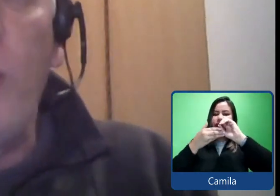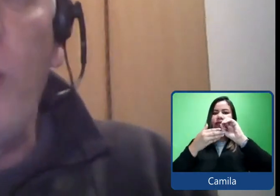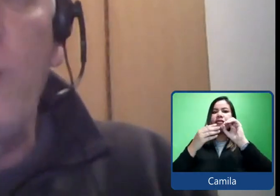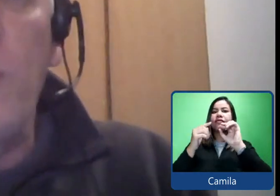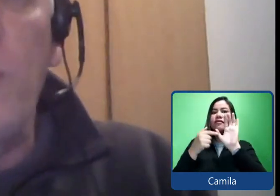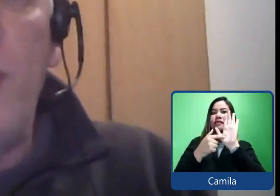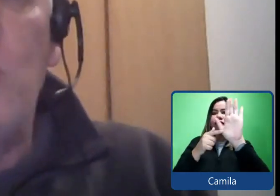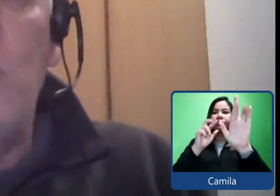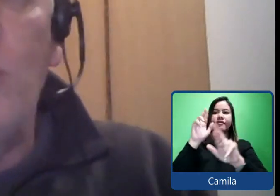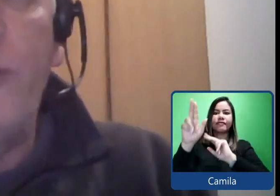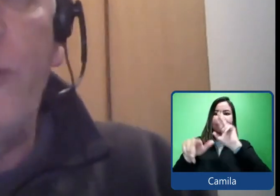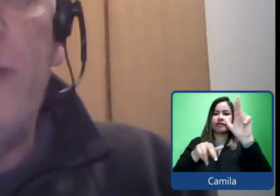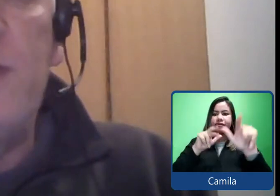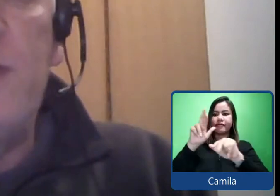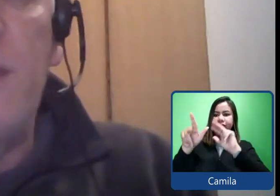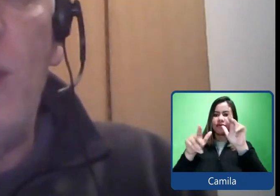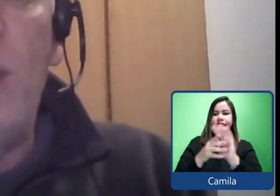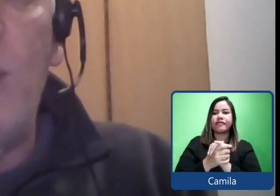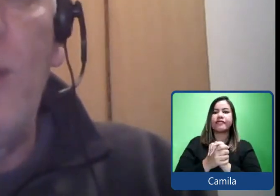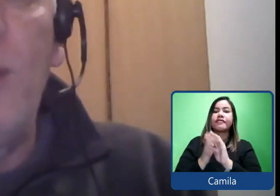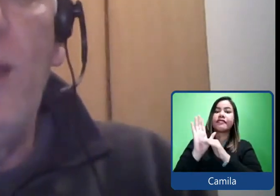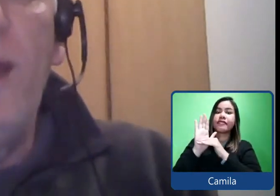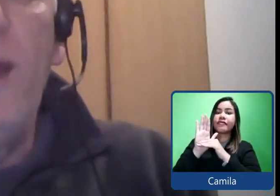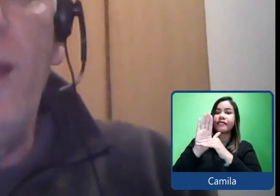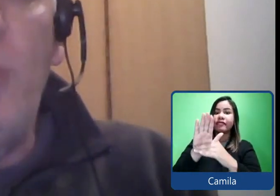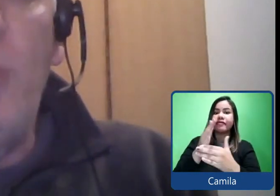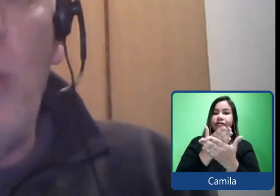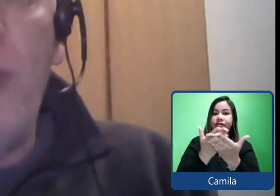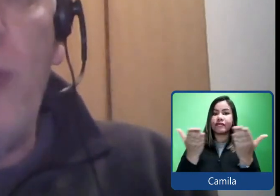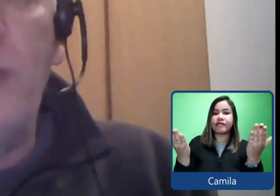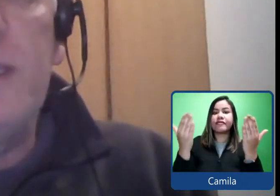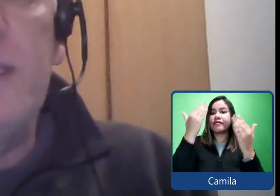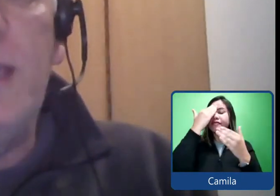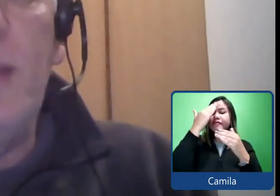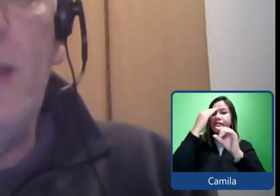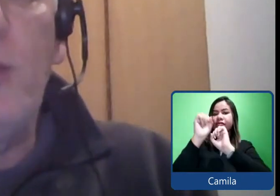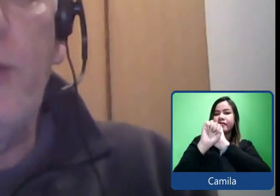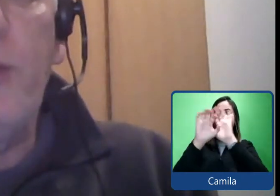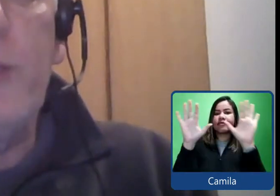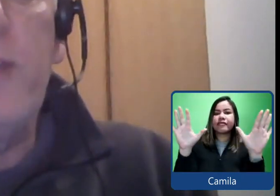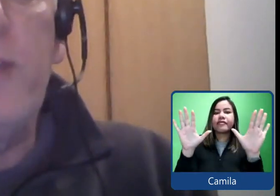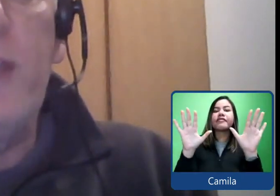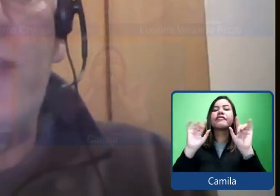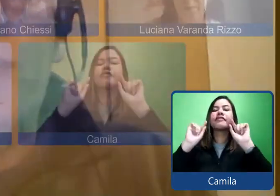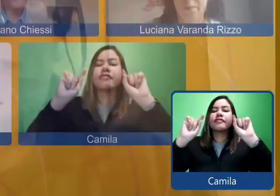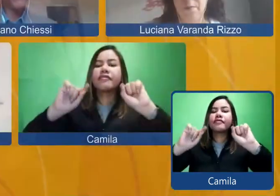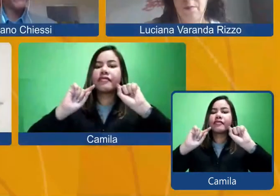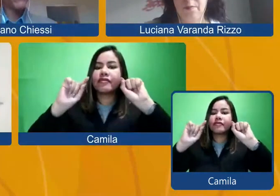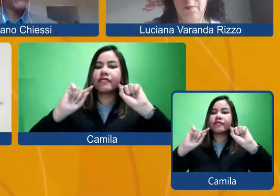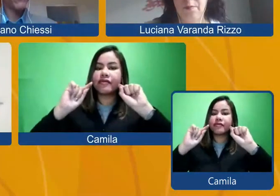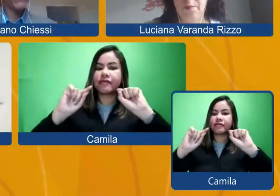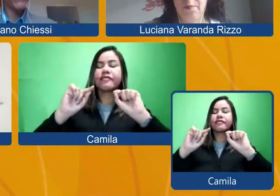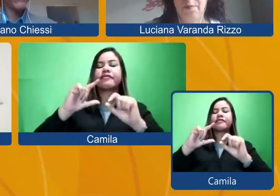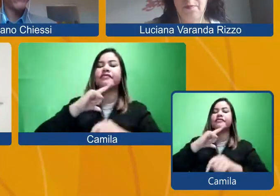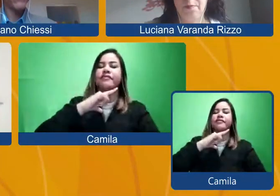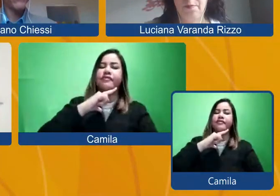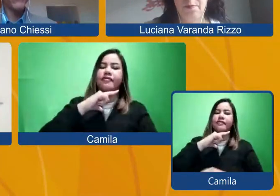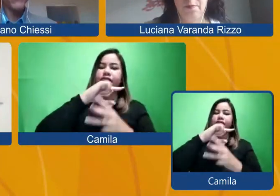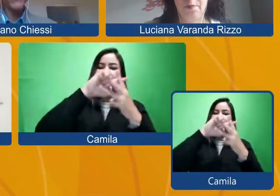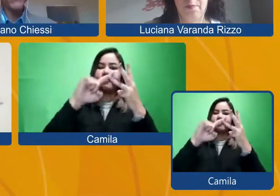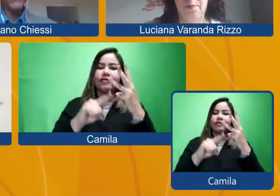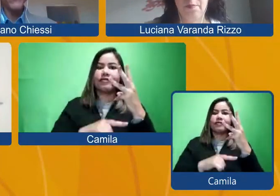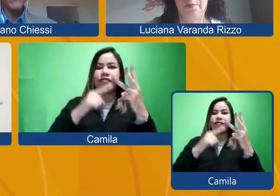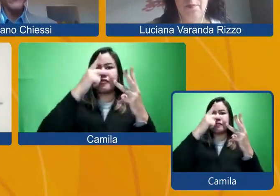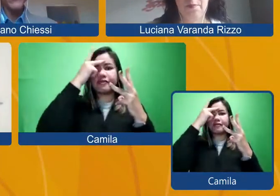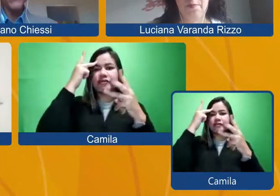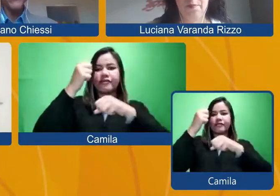que eu possa, eu também, junto com vocês, entender melhor um pouco mais sobre esse tema, nós trouxemos aqui 3 grandes especialistas que vão abordar